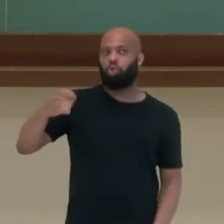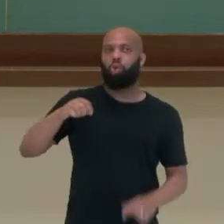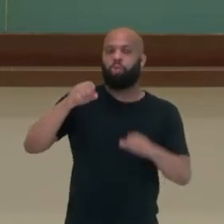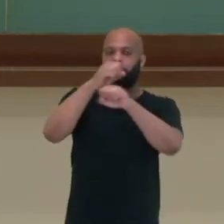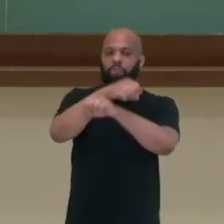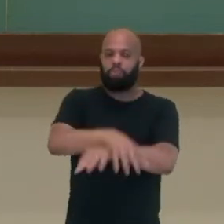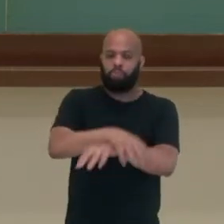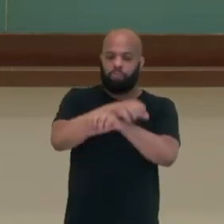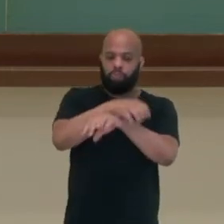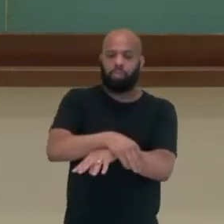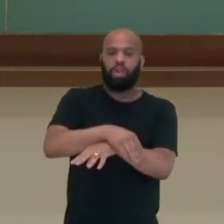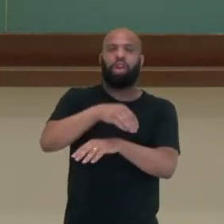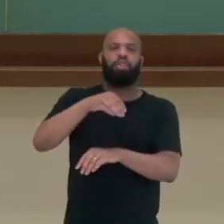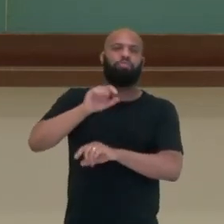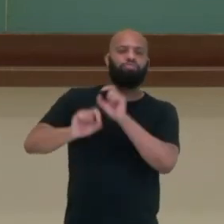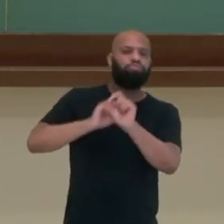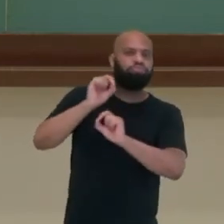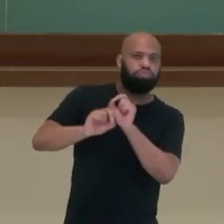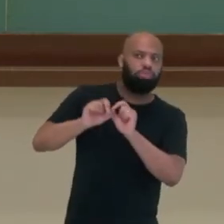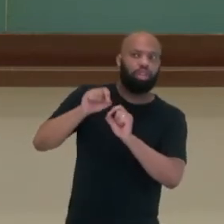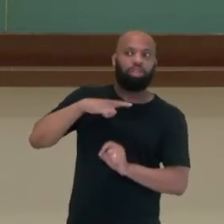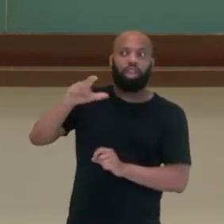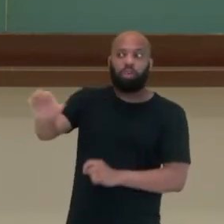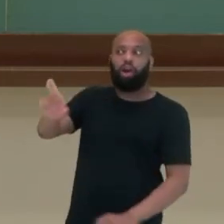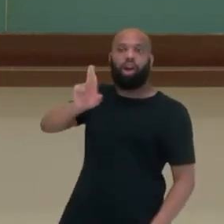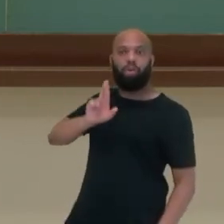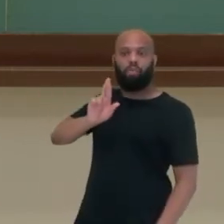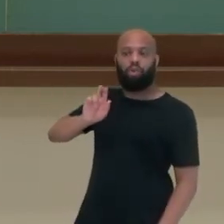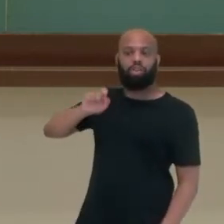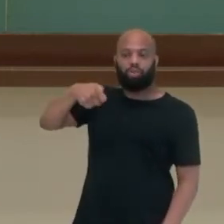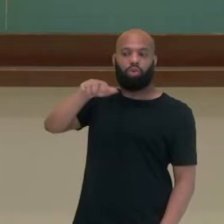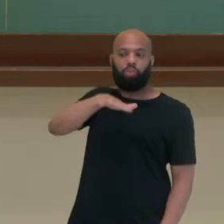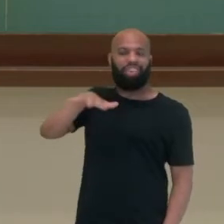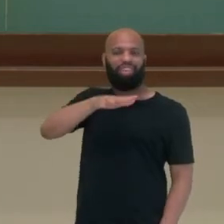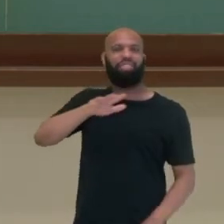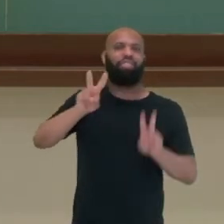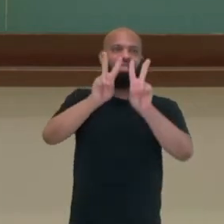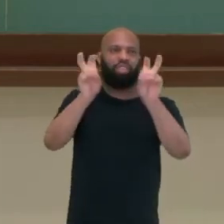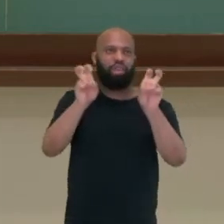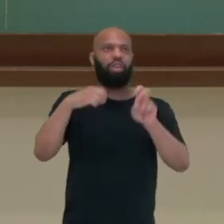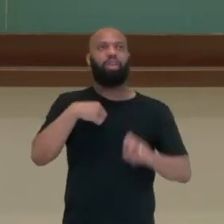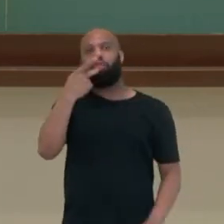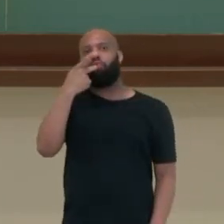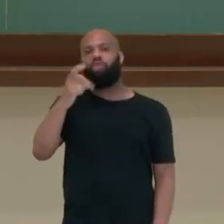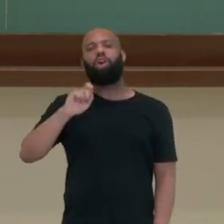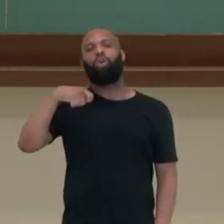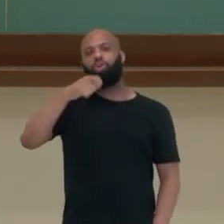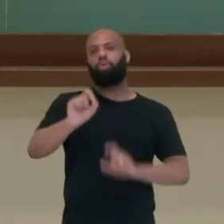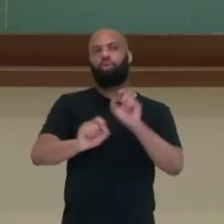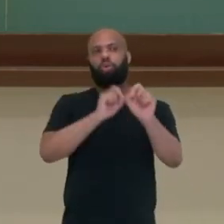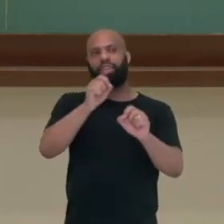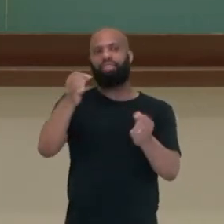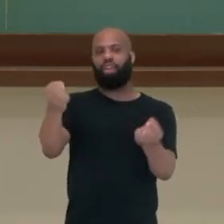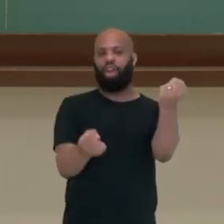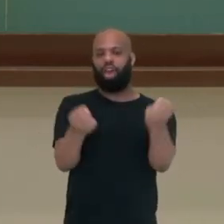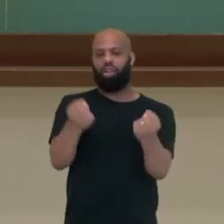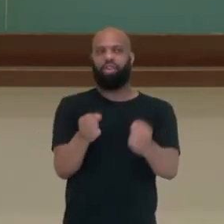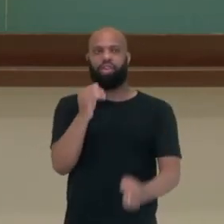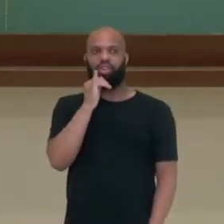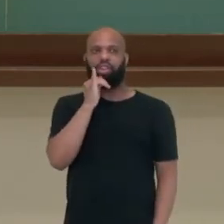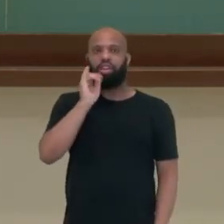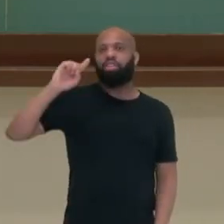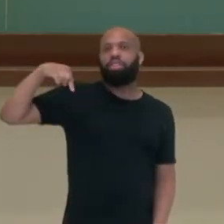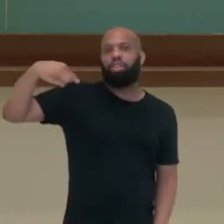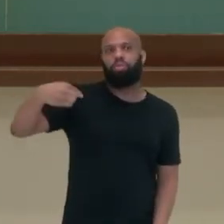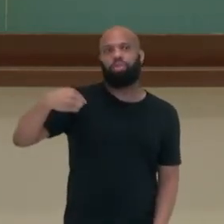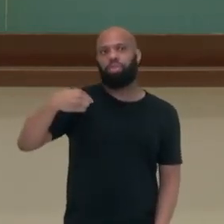começa a perguntar sobre as mídias. Daí ela dá uma resposta sobre a mídia, daí eu vou perguntar sobre carros, sei lá, estou falando de carro aqui. Daqui a pouco